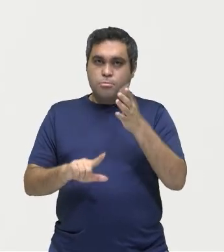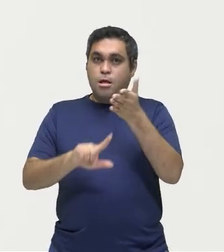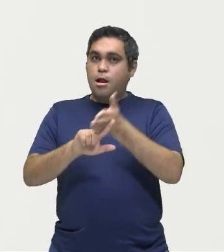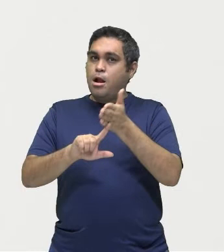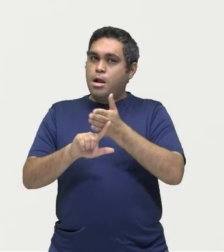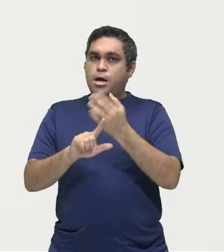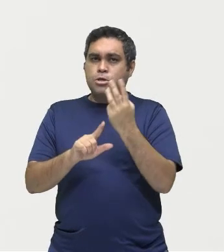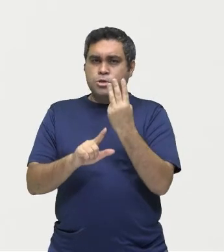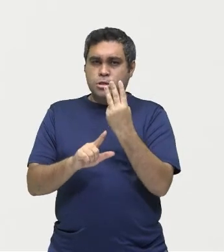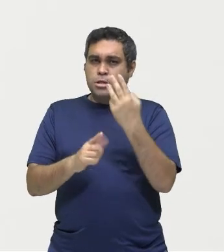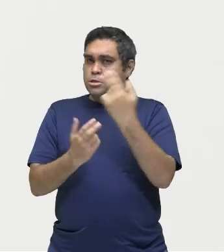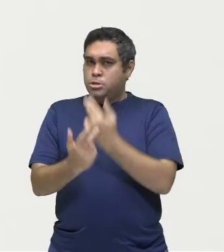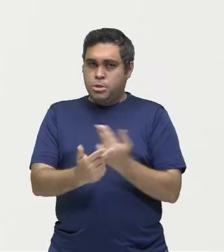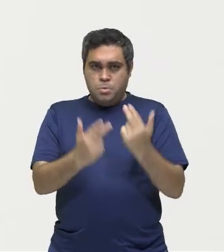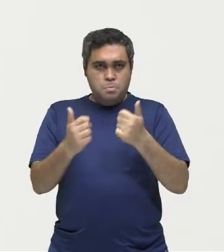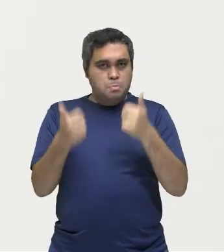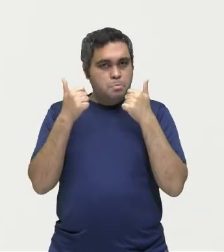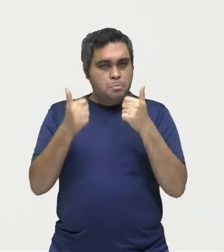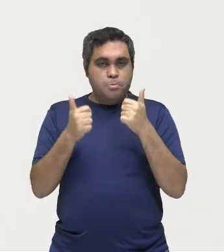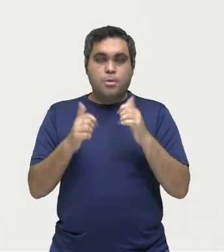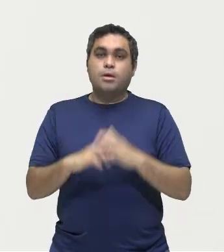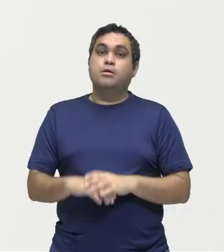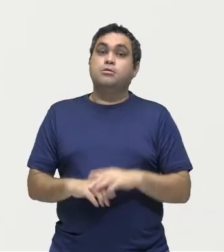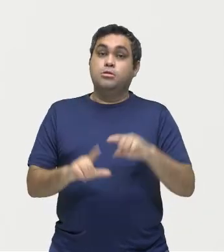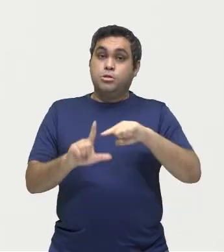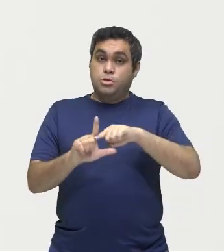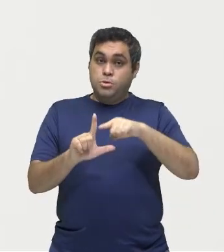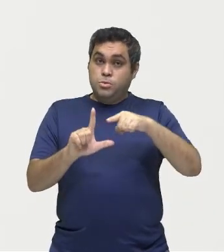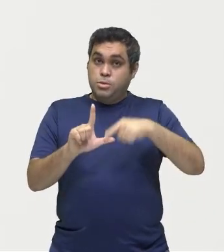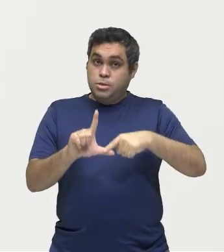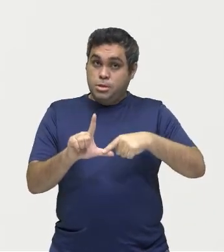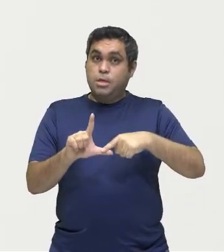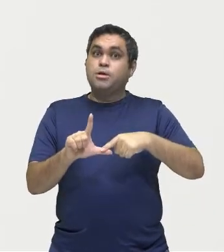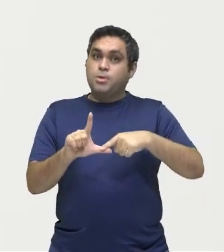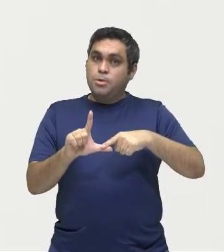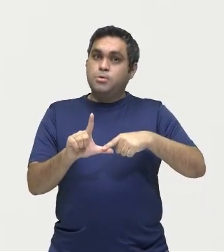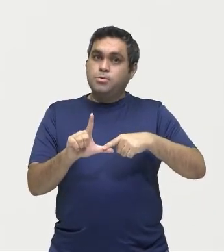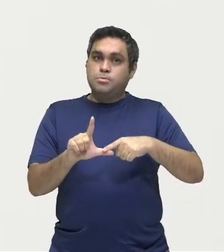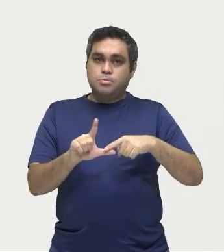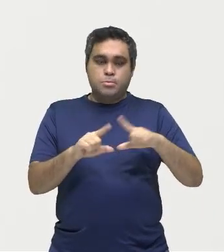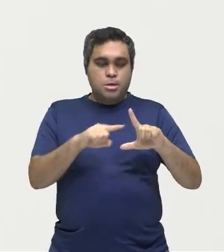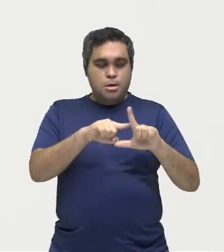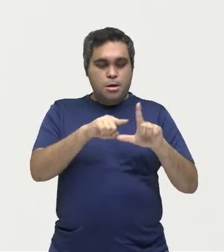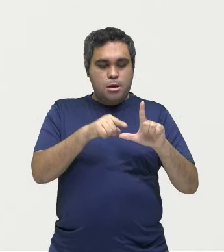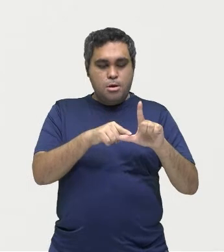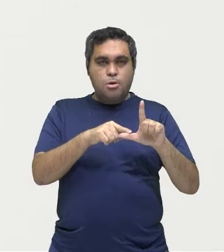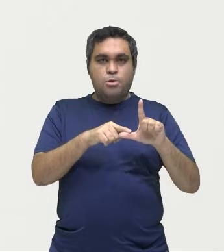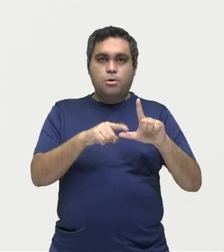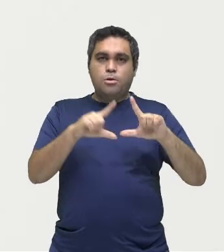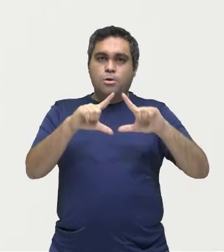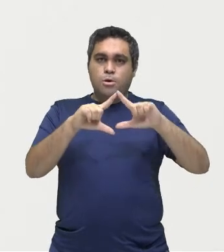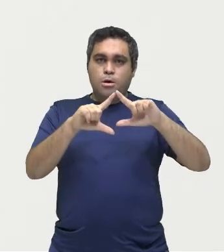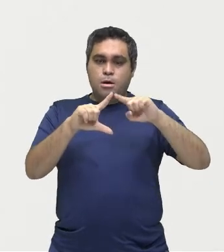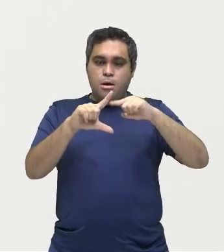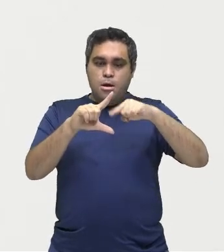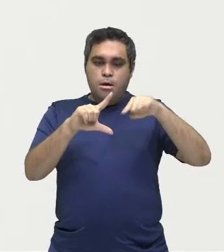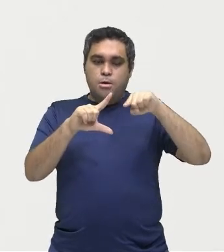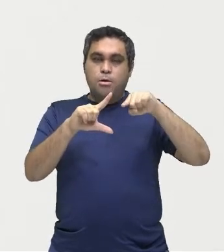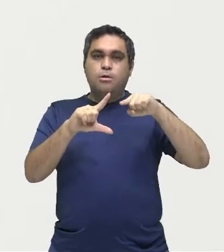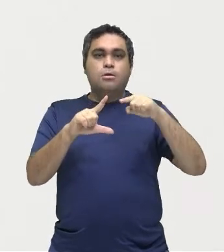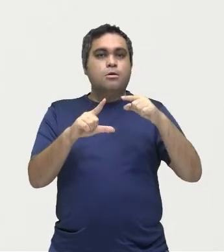bem. E seus ângulos também são iguais. E, além disso, eles medem